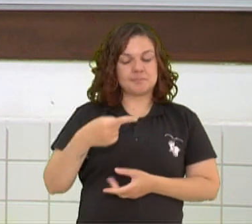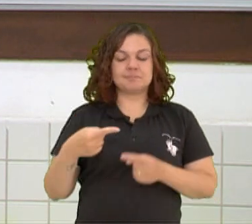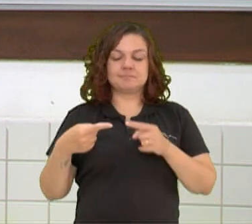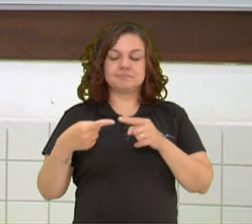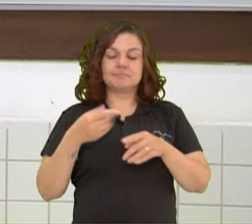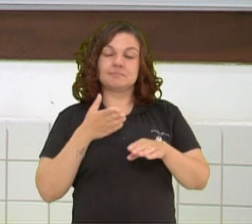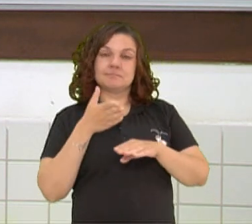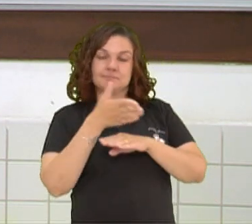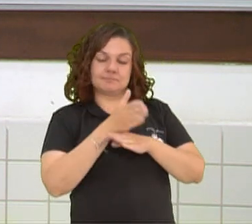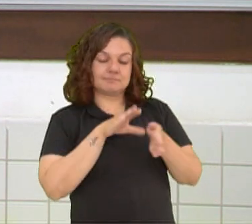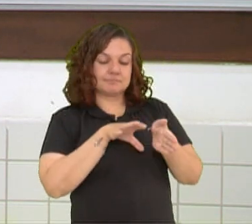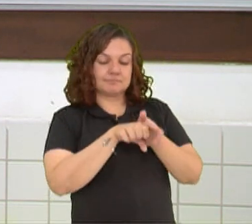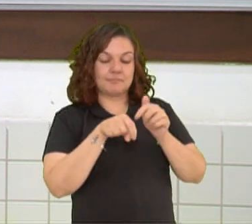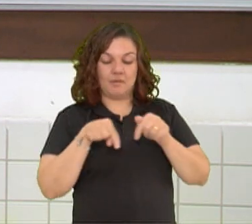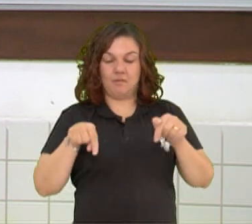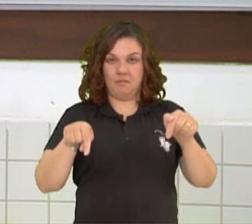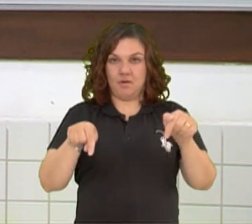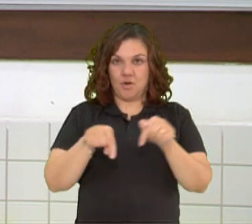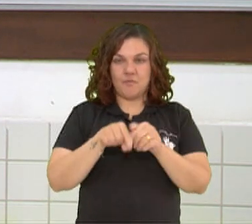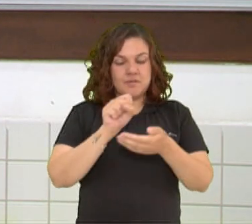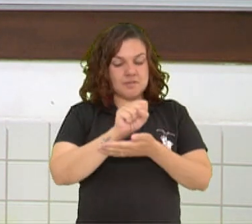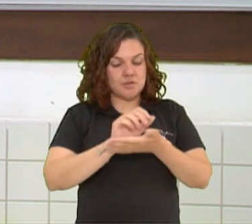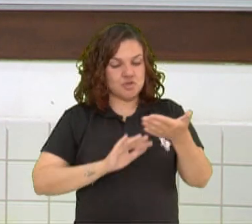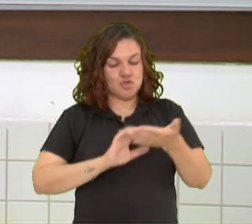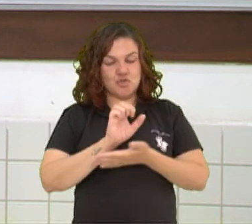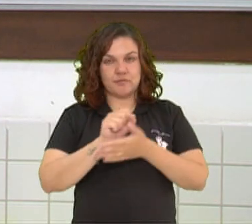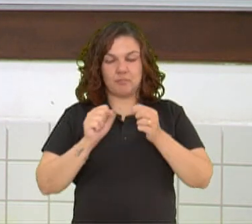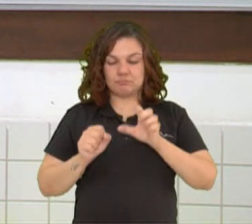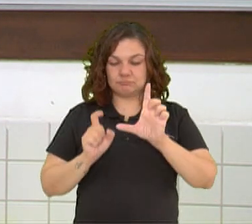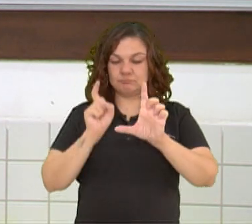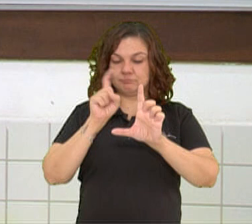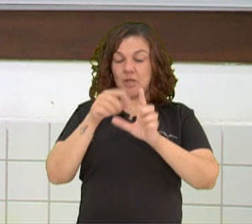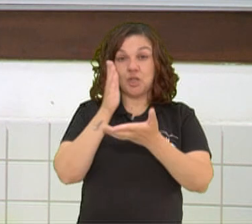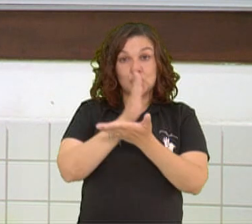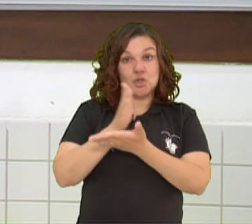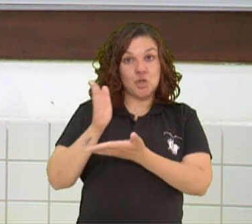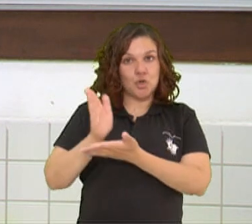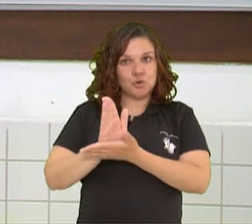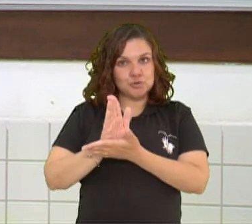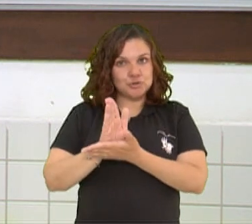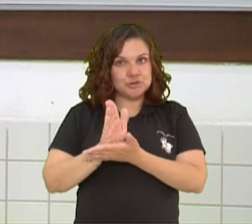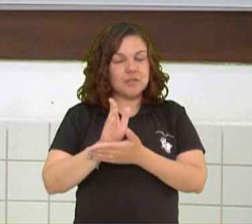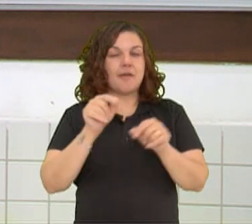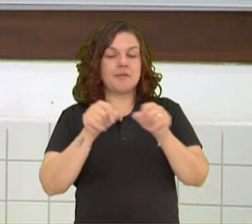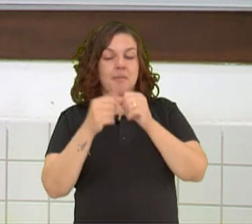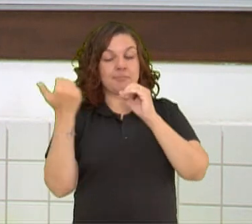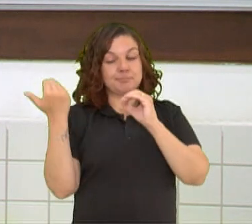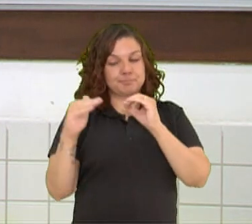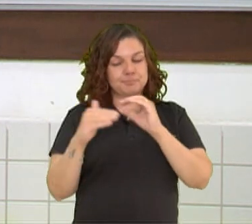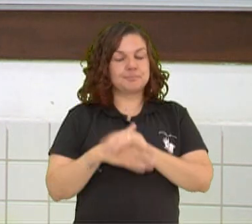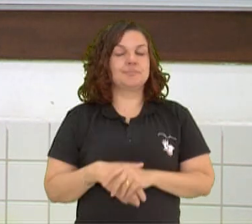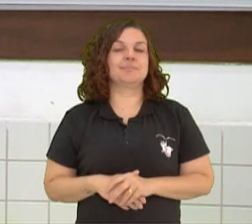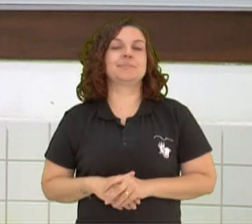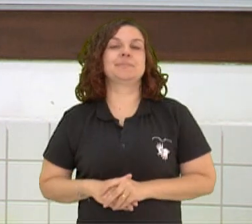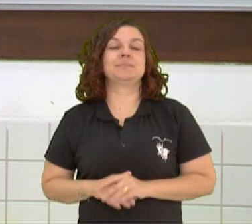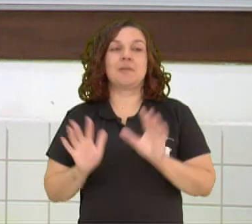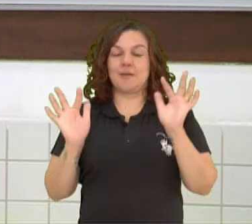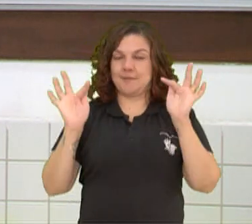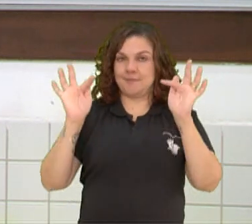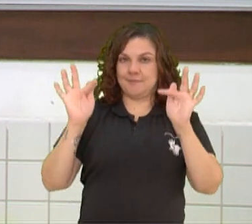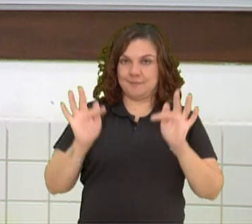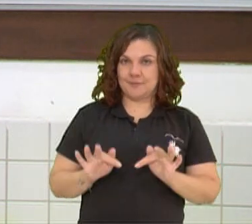tem acesso ao Classroom? Vai lá, faz atividade todo dia, não deixa acumular e clica em enviar. Aí,